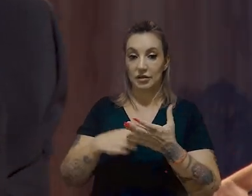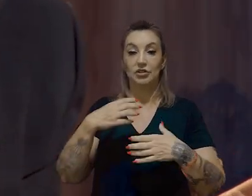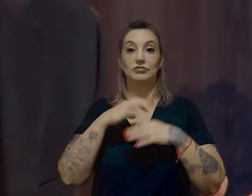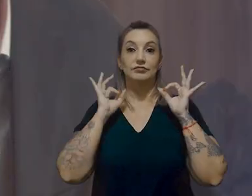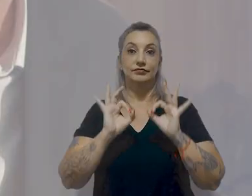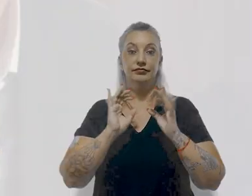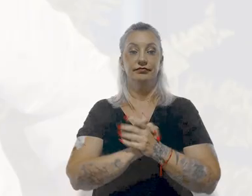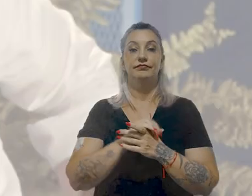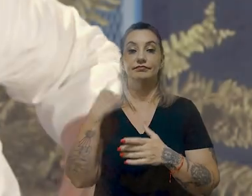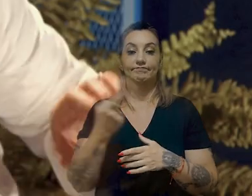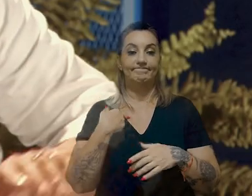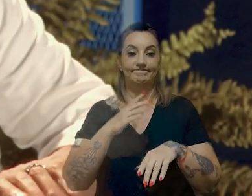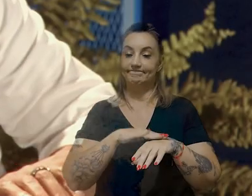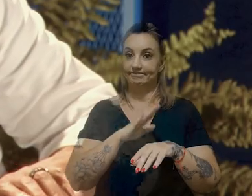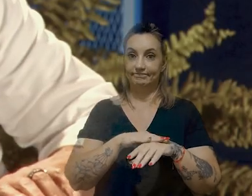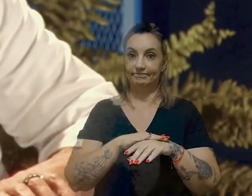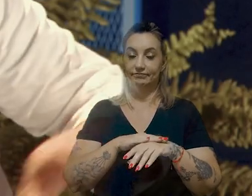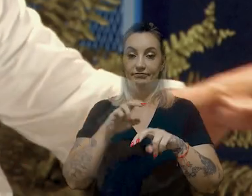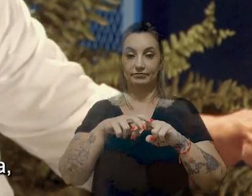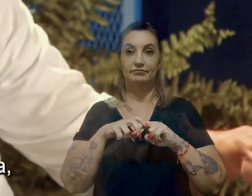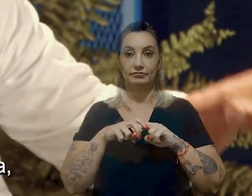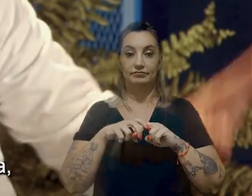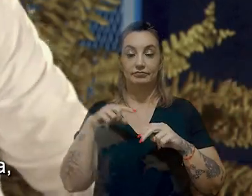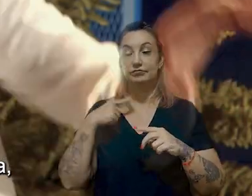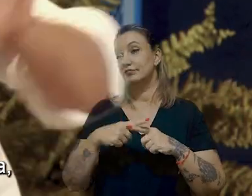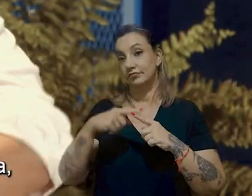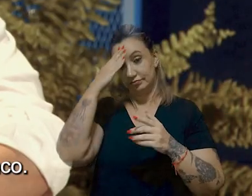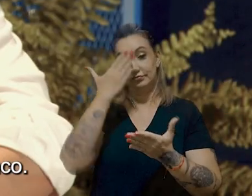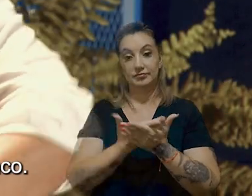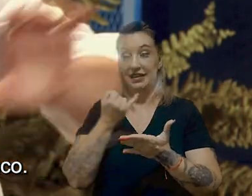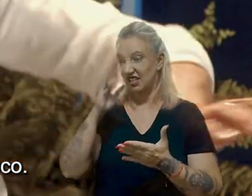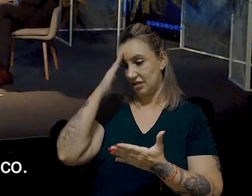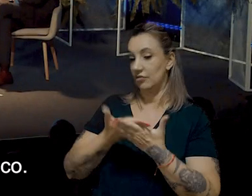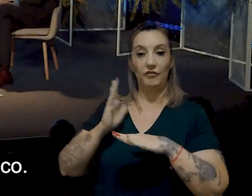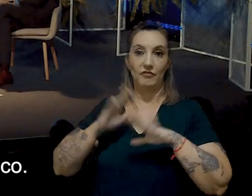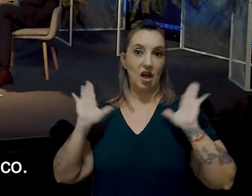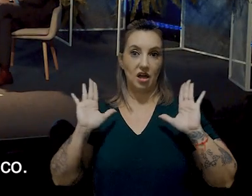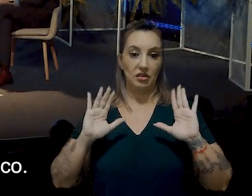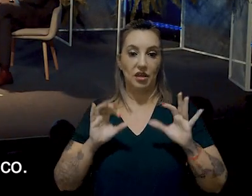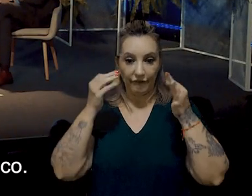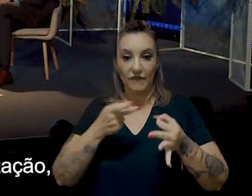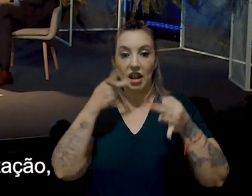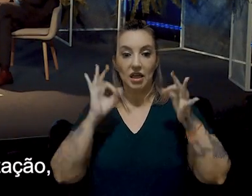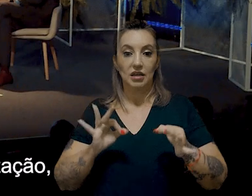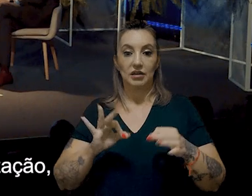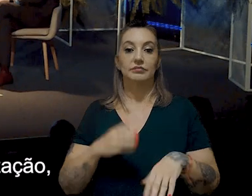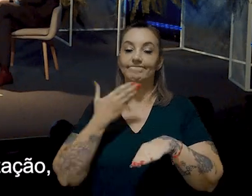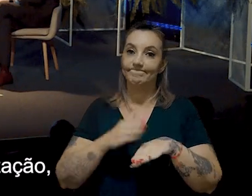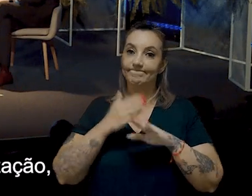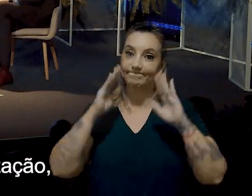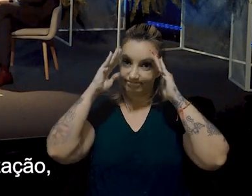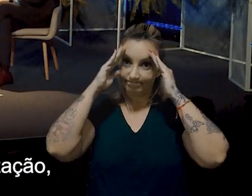fazer da forma certa a gente não faz por fazer a gente faz a gente acredita o que a gente não acredita não faz e sendo muito franco e aí